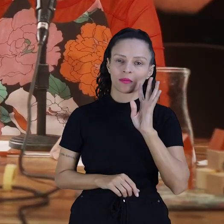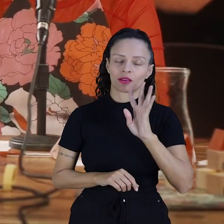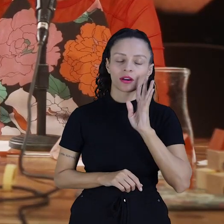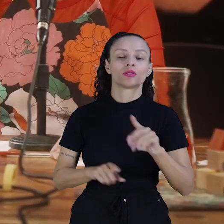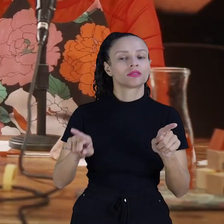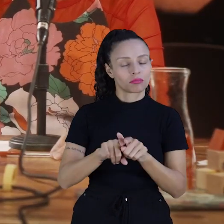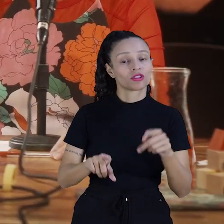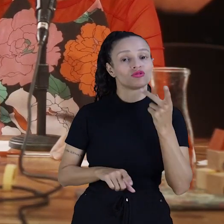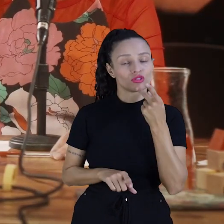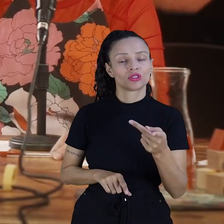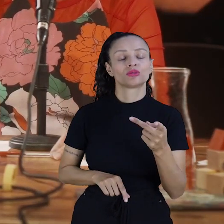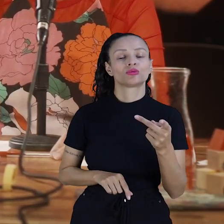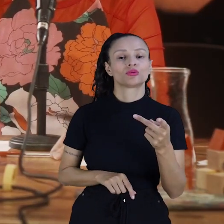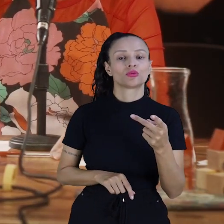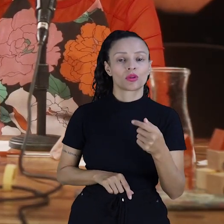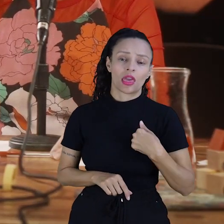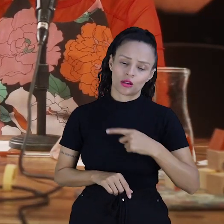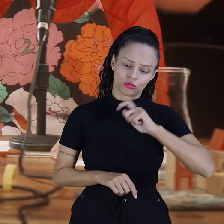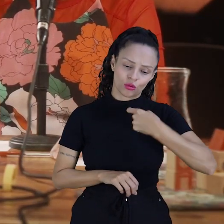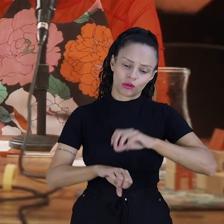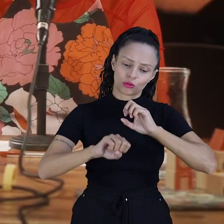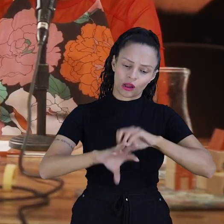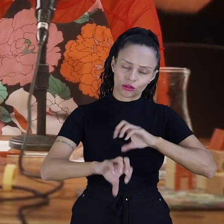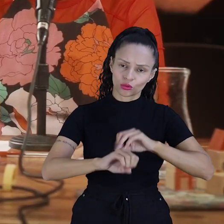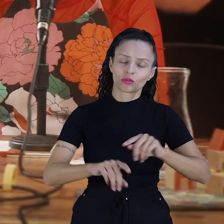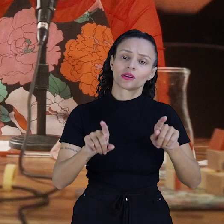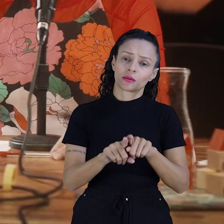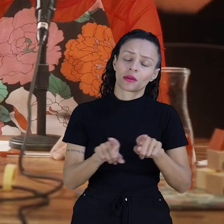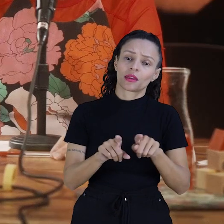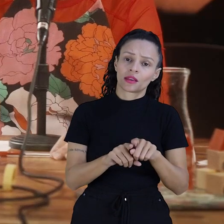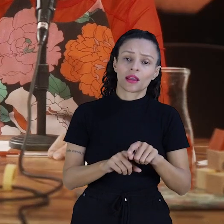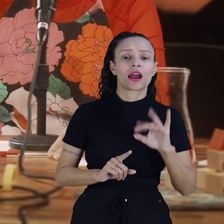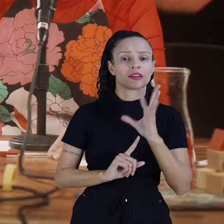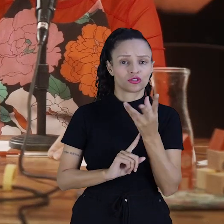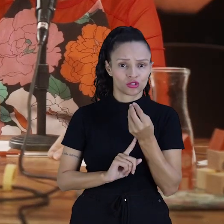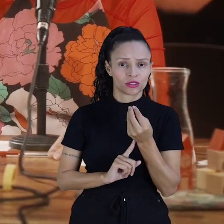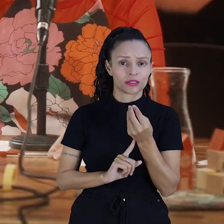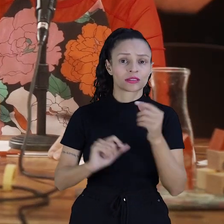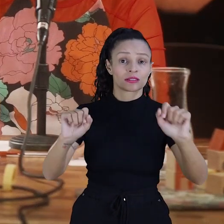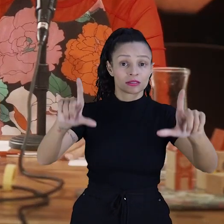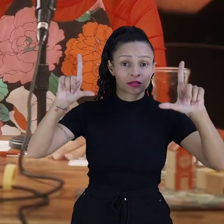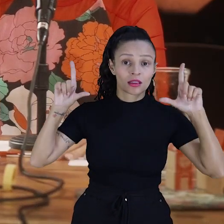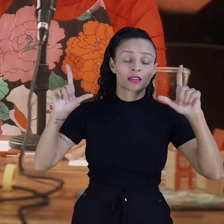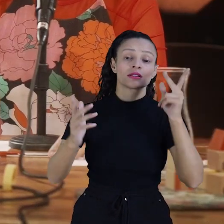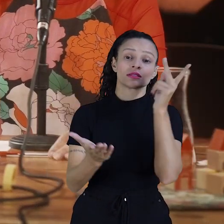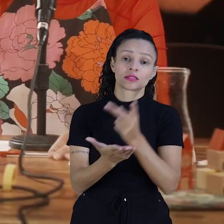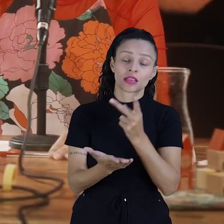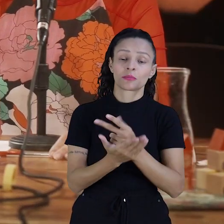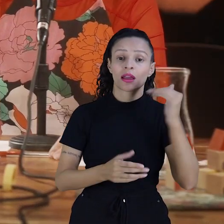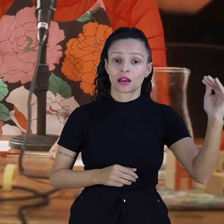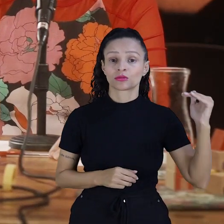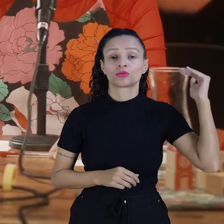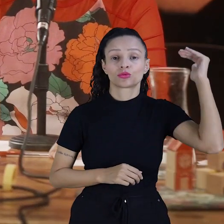E tenho dito isso como educador e tenho dito isso como artista em cena. Toda vez que